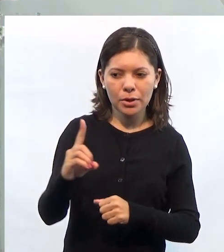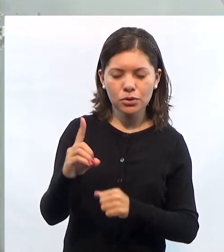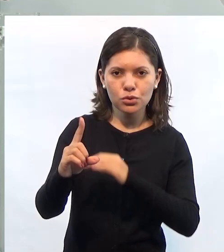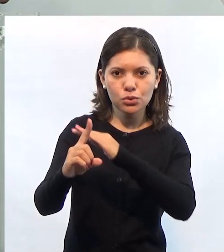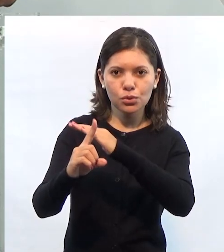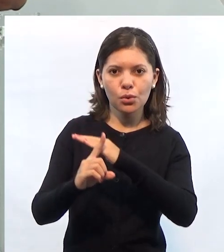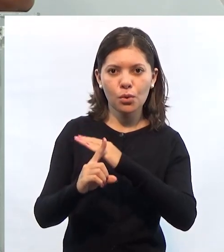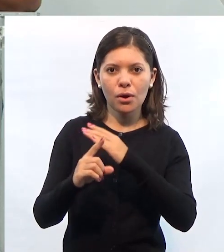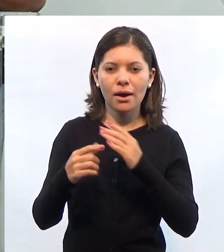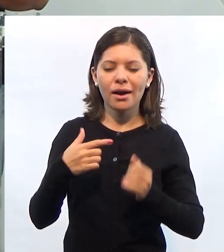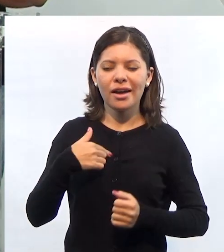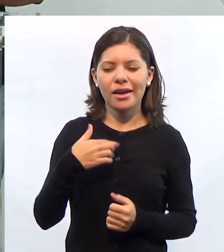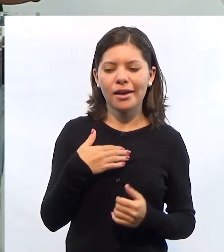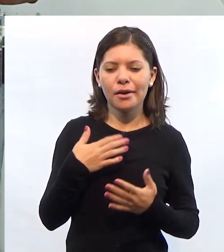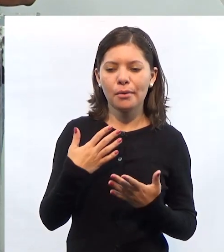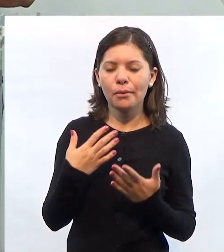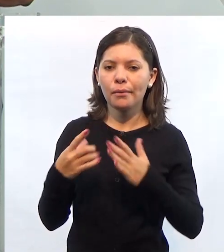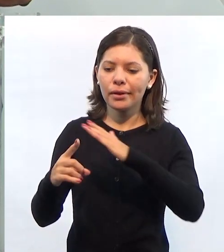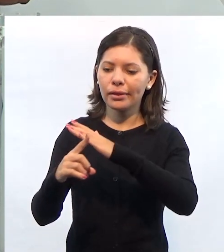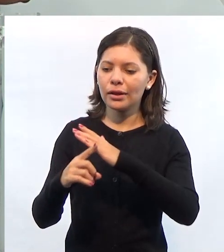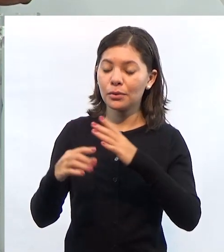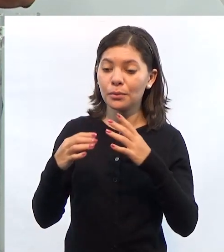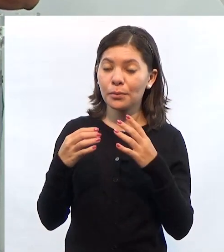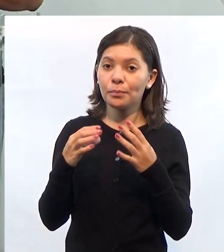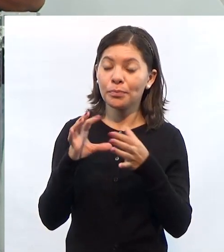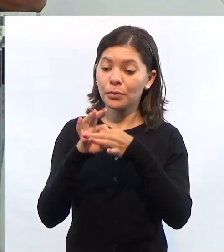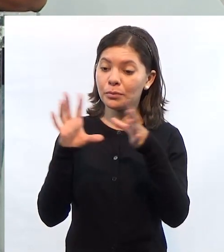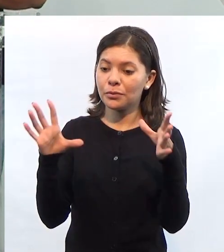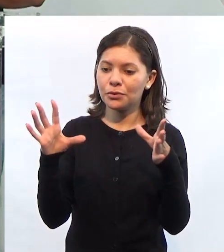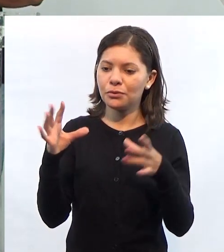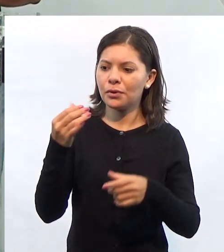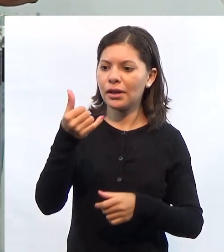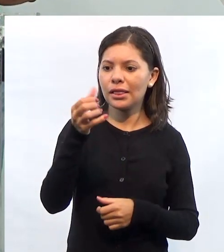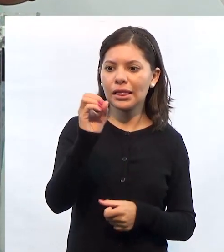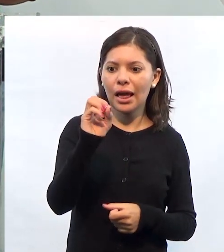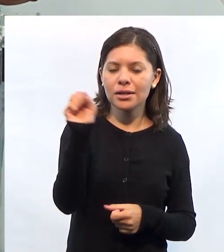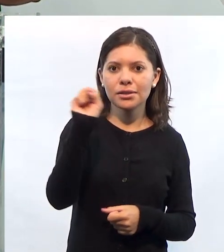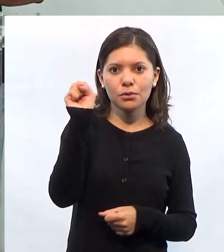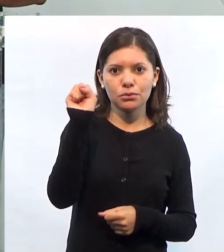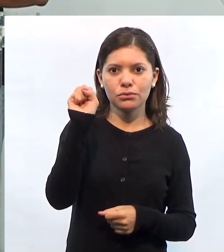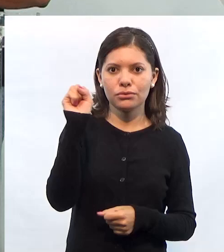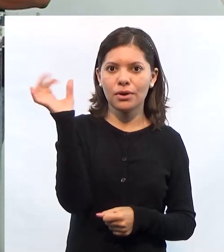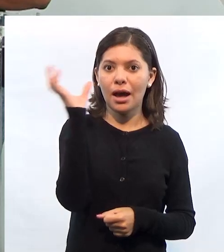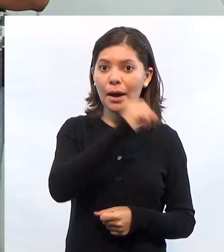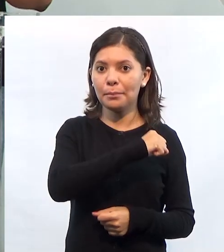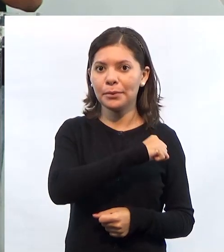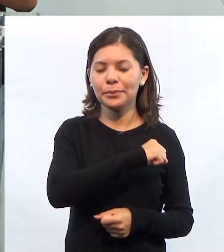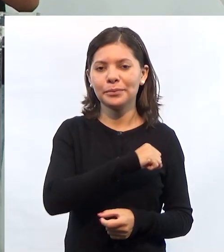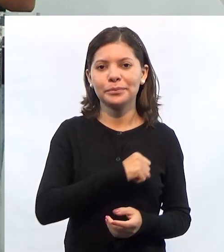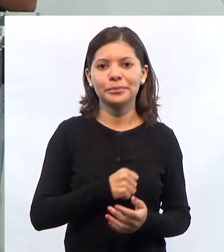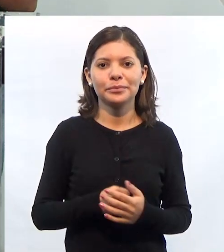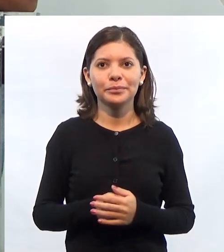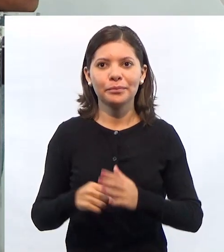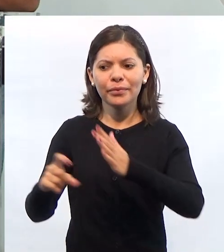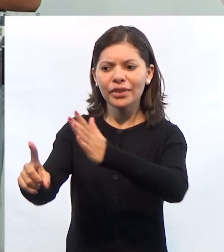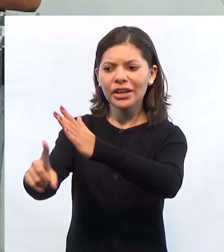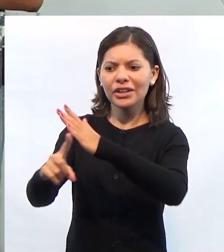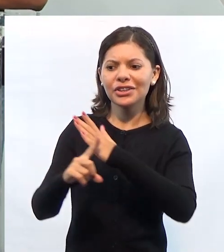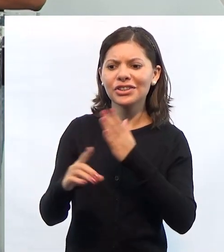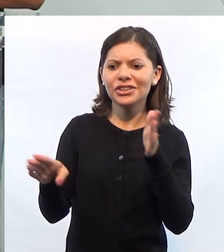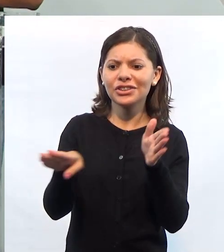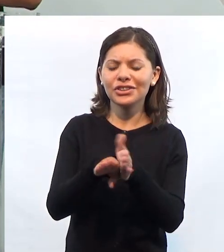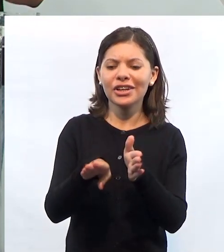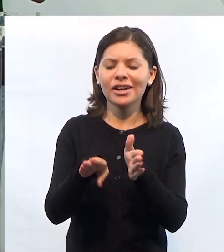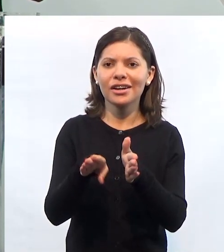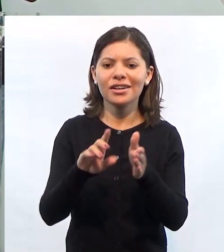pessoa que atende ele já tá disponível em 10 segundos a gente chegou a partir do momento que